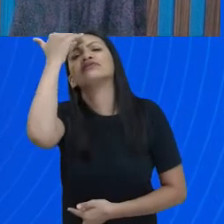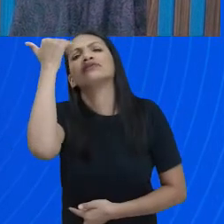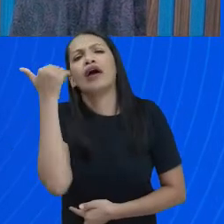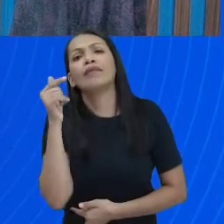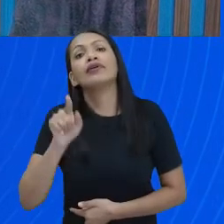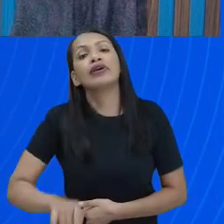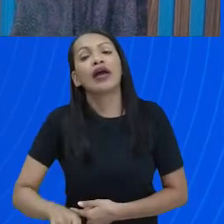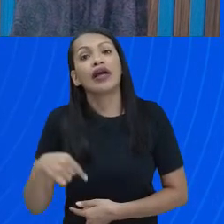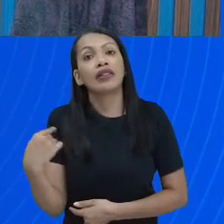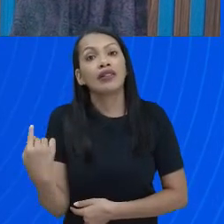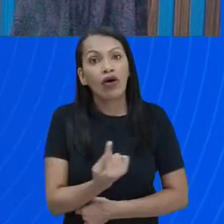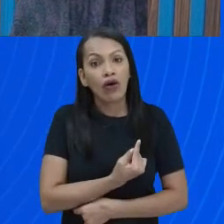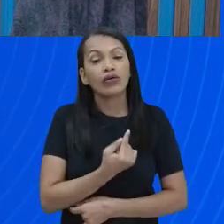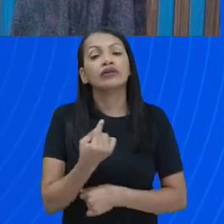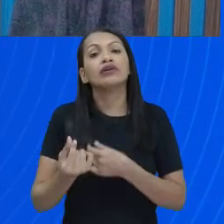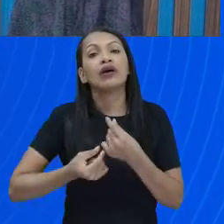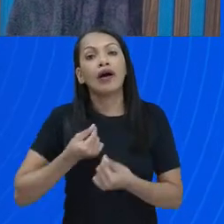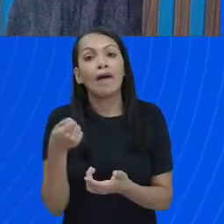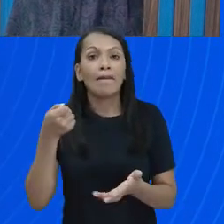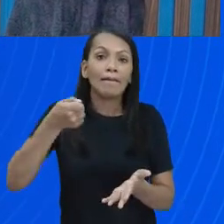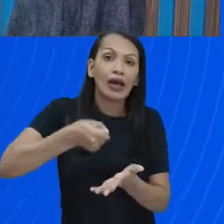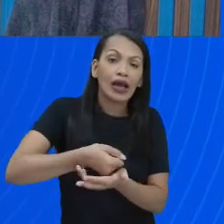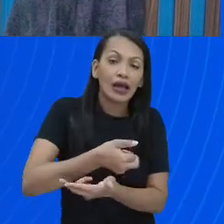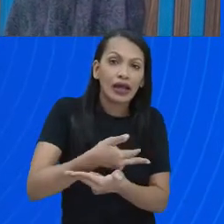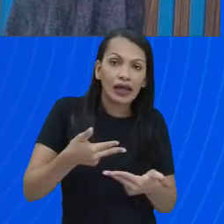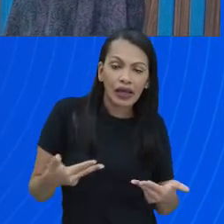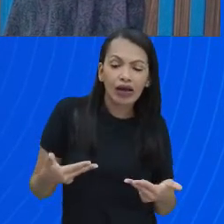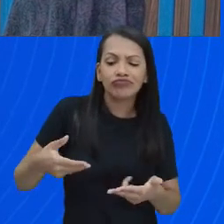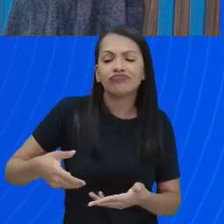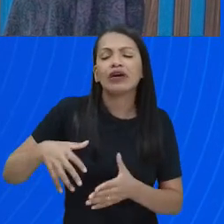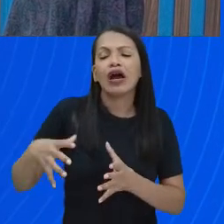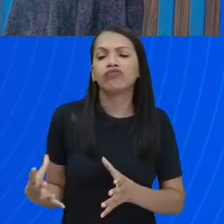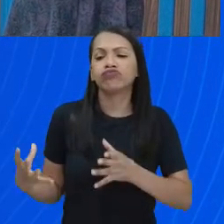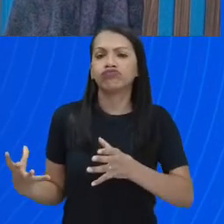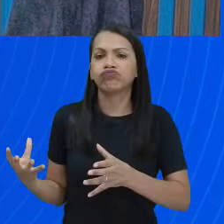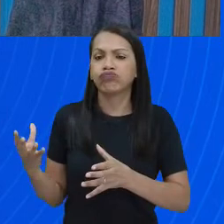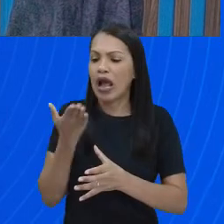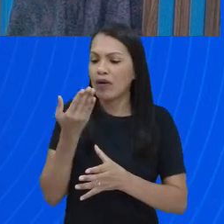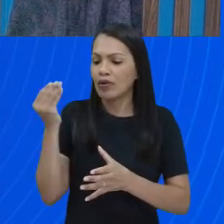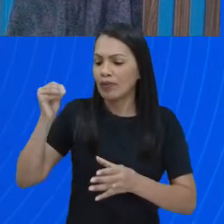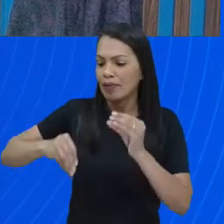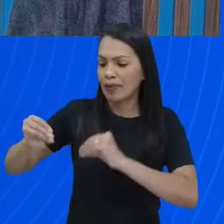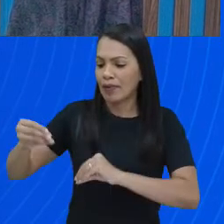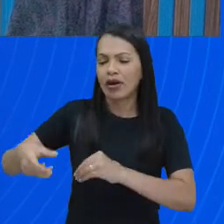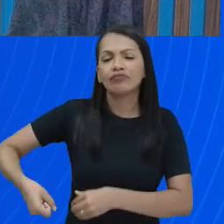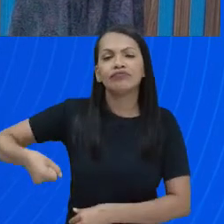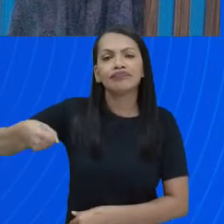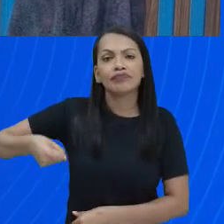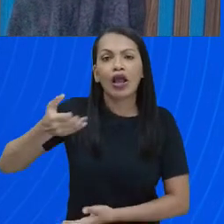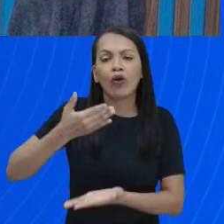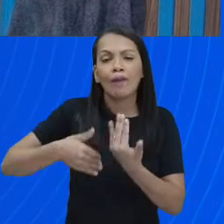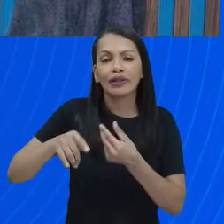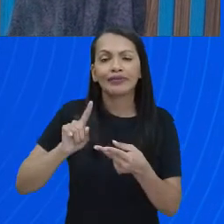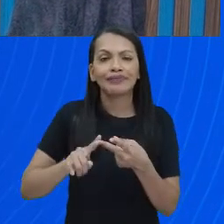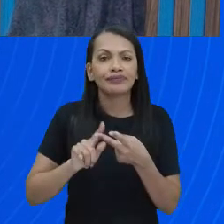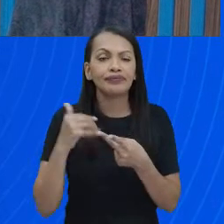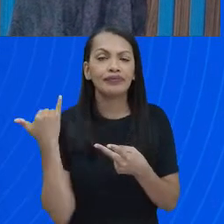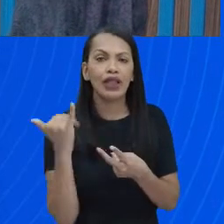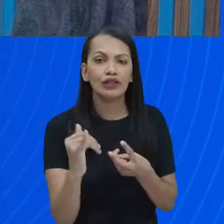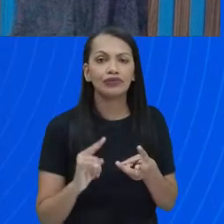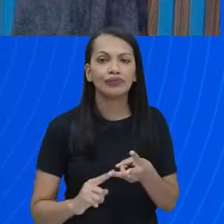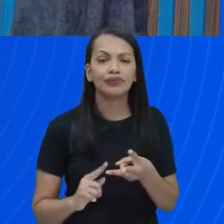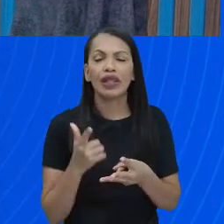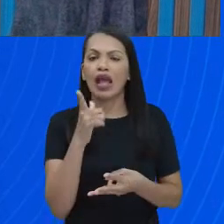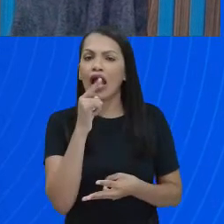quanto que é de nossas economias para poder pagar a nossa cesta básica, poder pagar a conta de energia. Então, tudo isso tem a